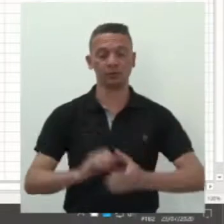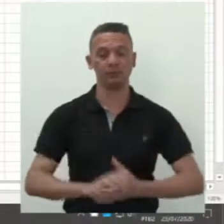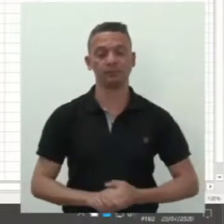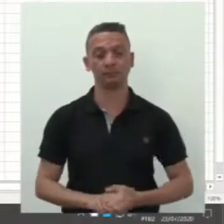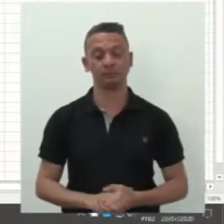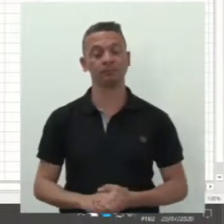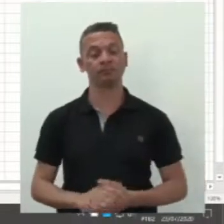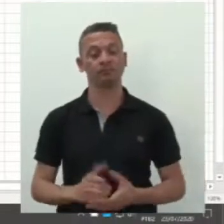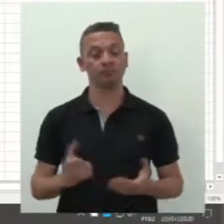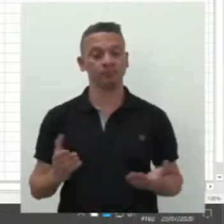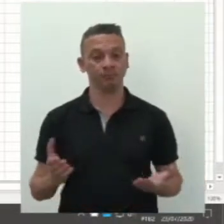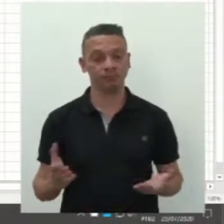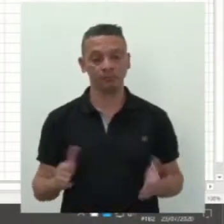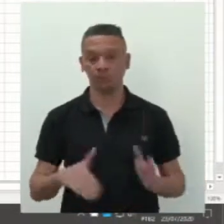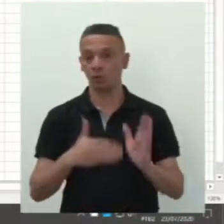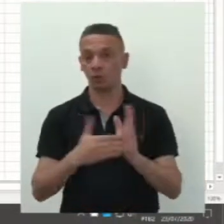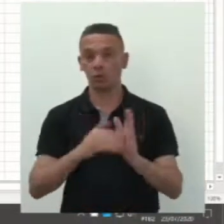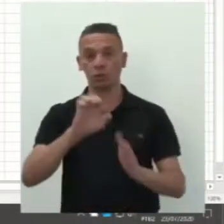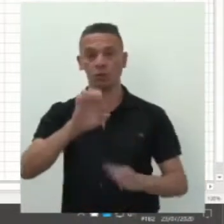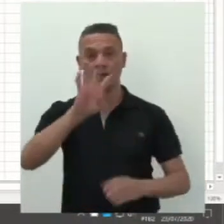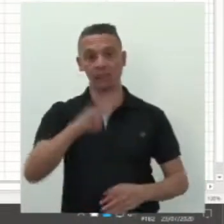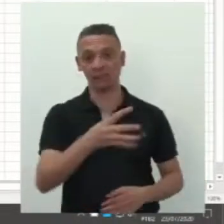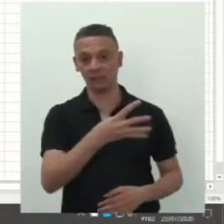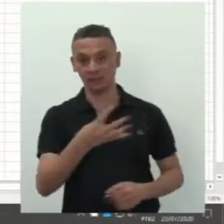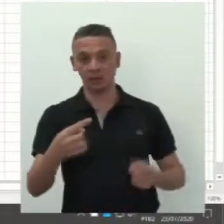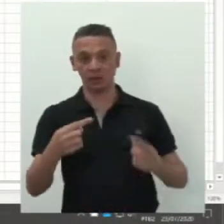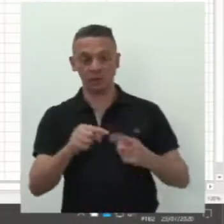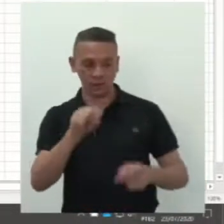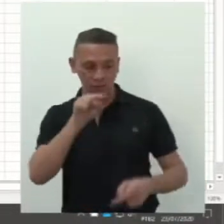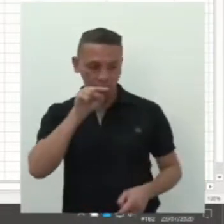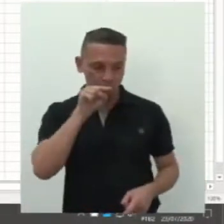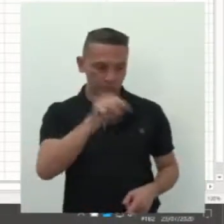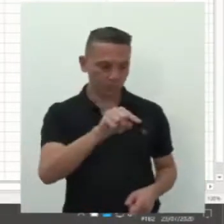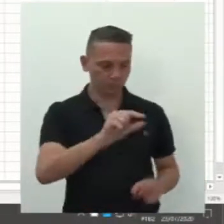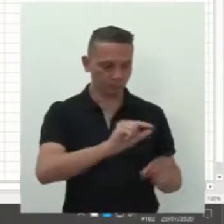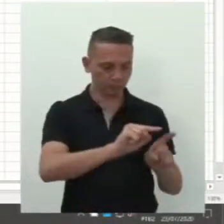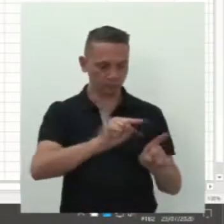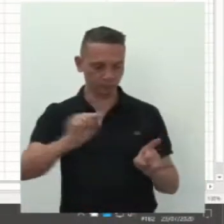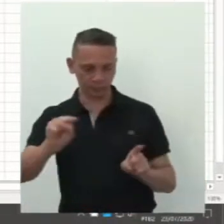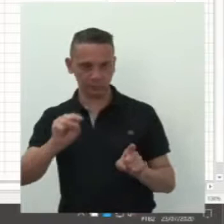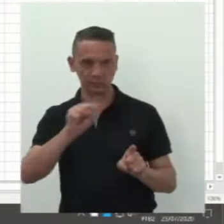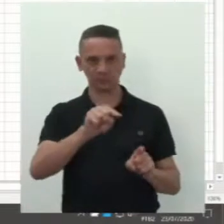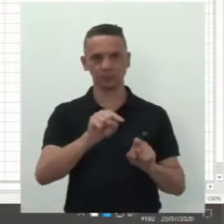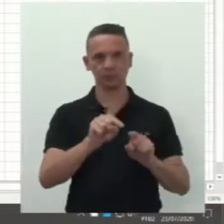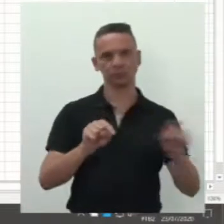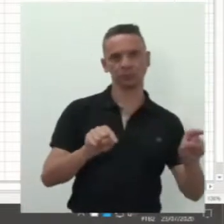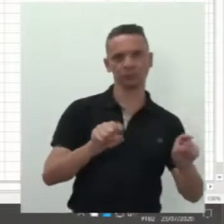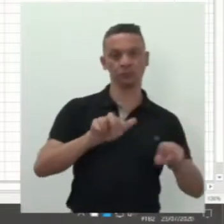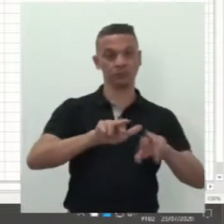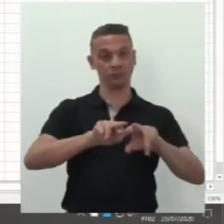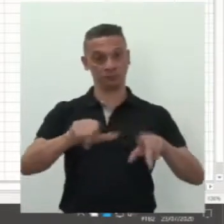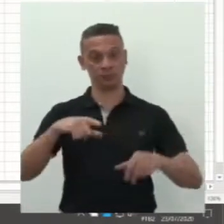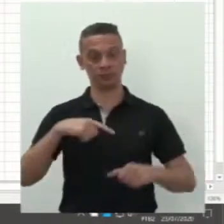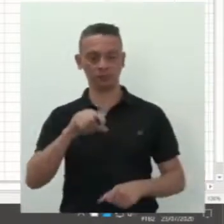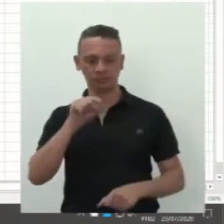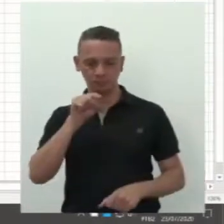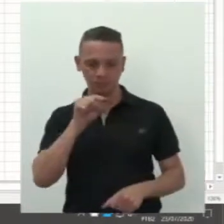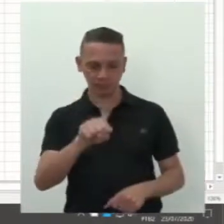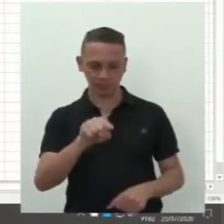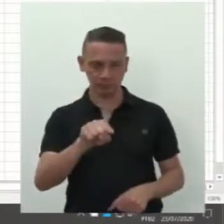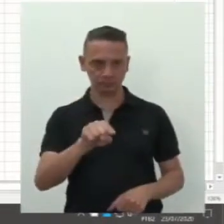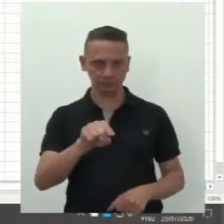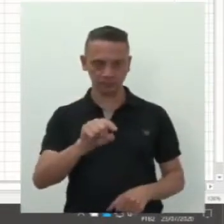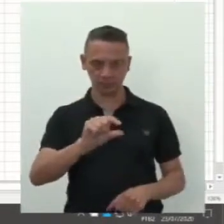Então, tudo é com base no selecionamento de células, né? Na seleção de células. Clico na célula,